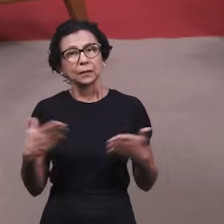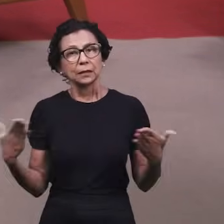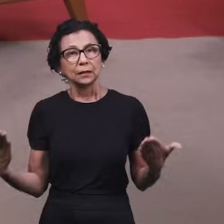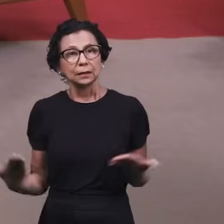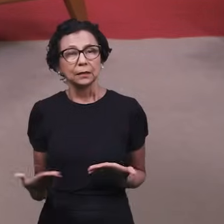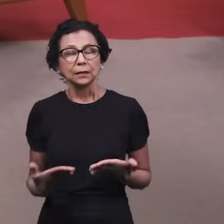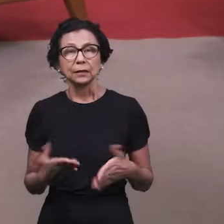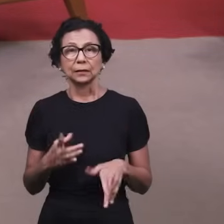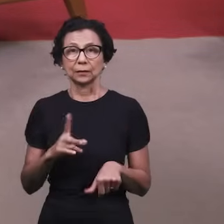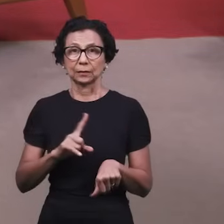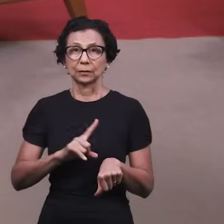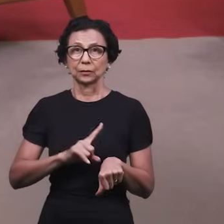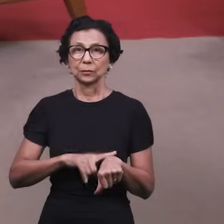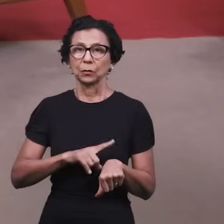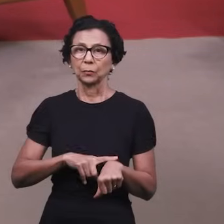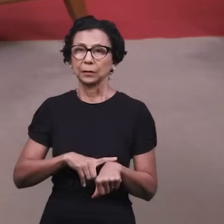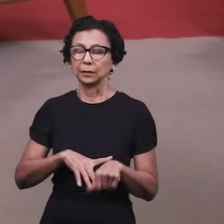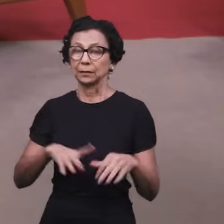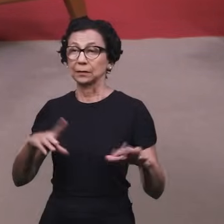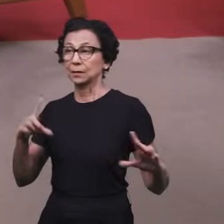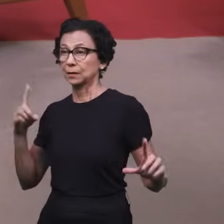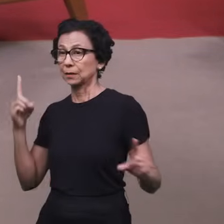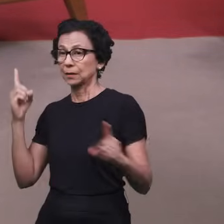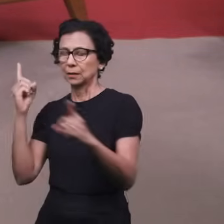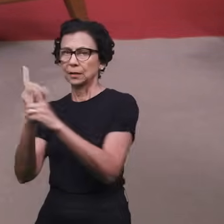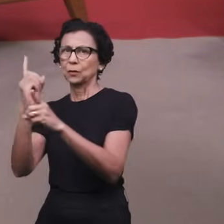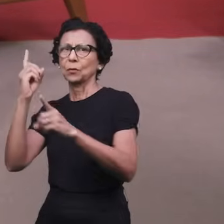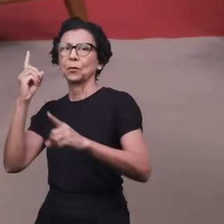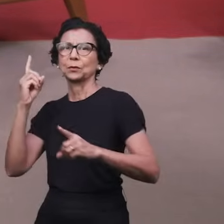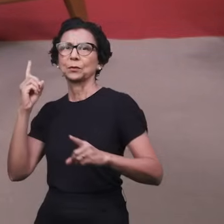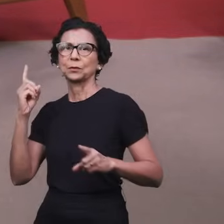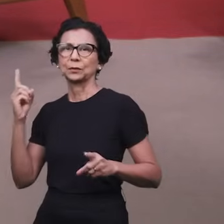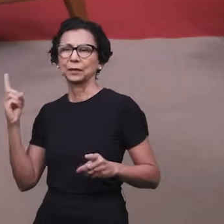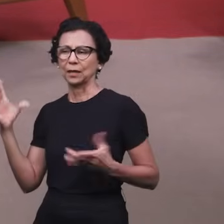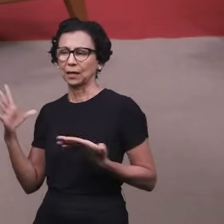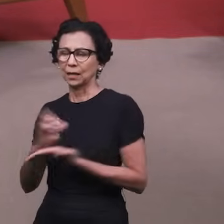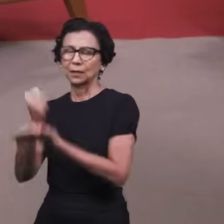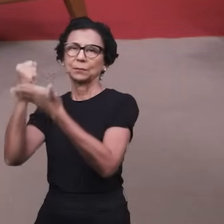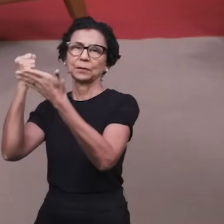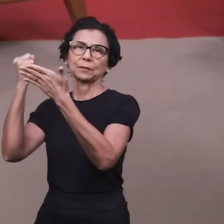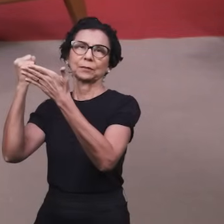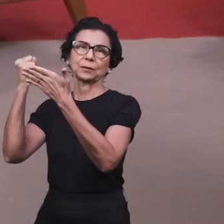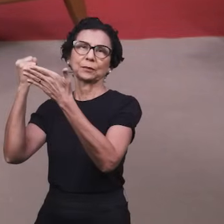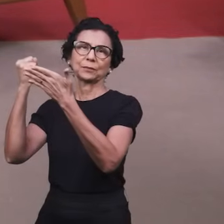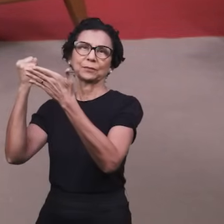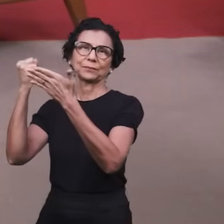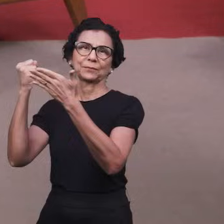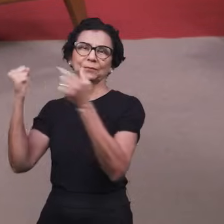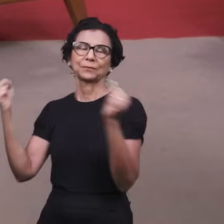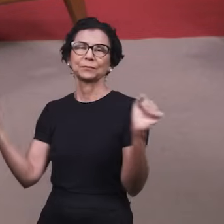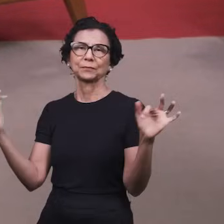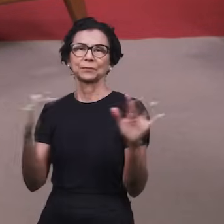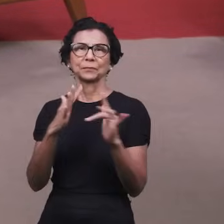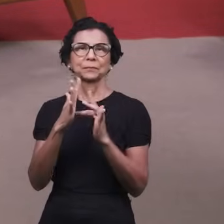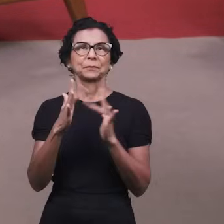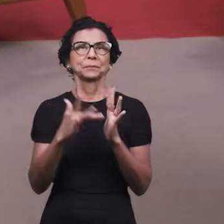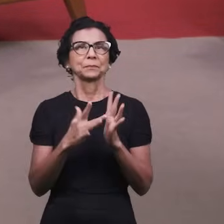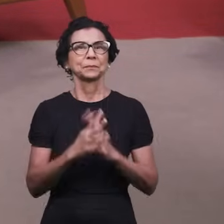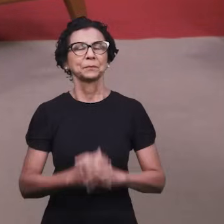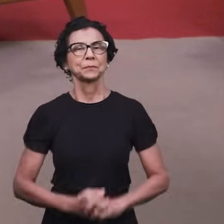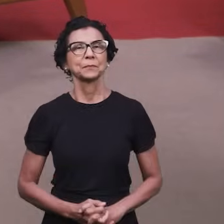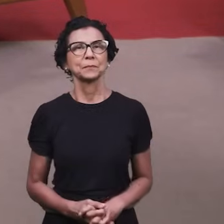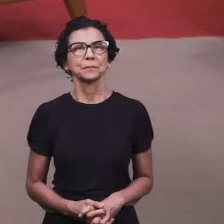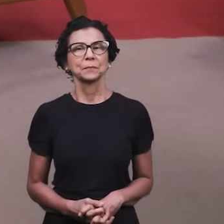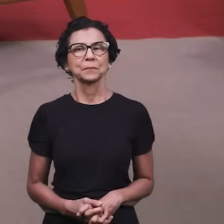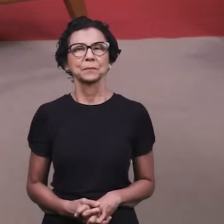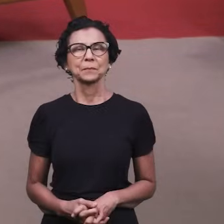Tá? Esse QR Code do final é diferente do primeiro. O primeiro é para você falar sobre o programa e tudo mais. Esse agora é para